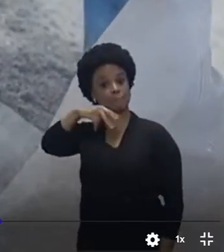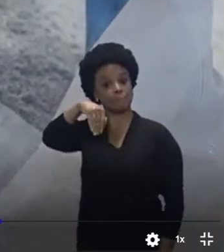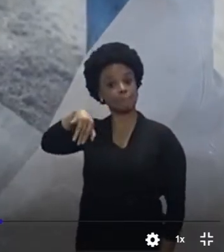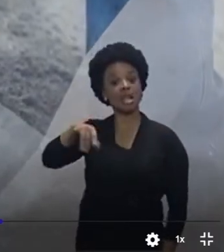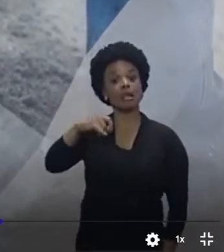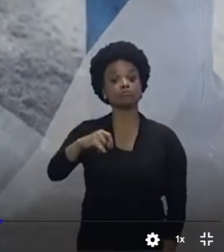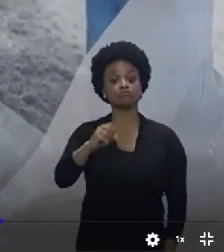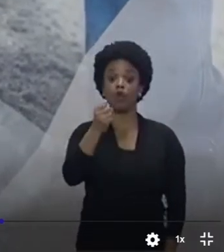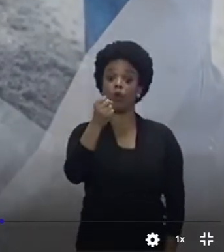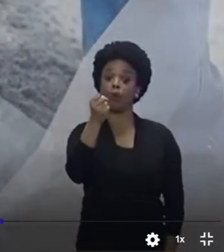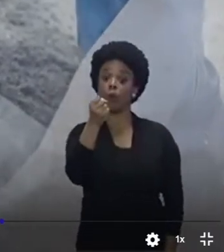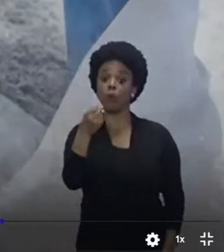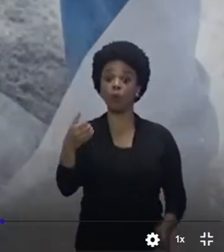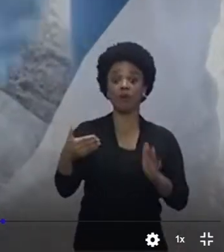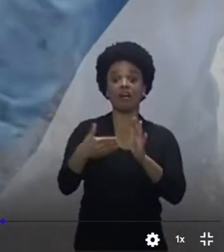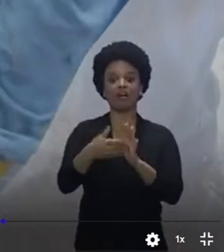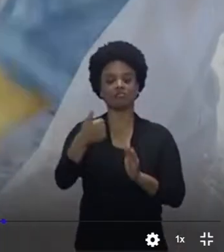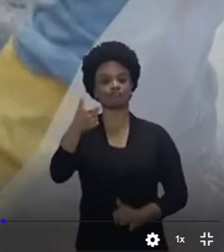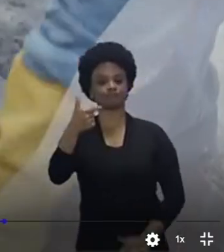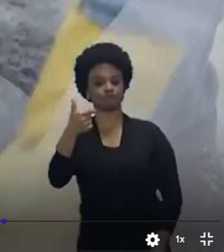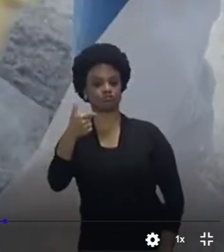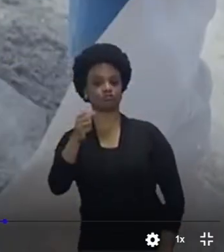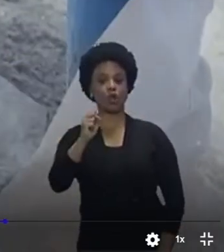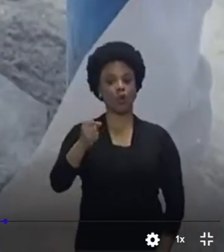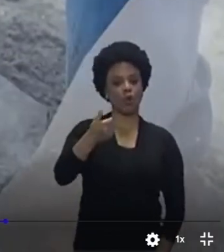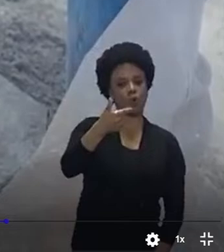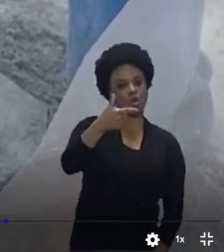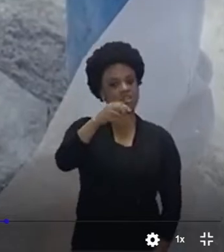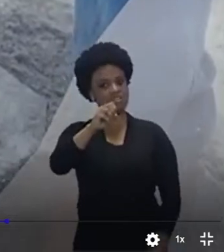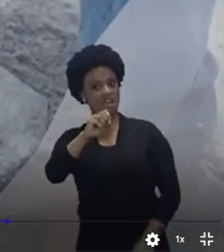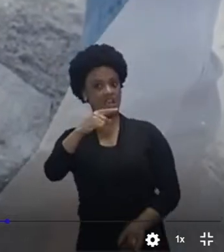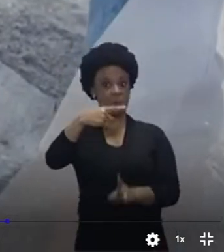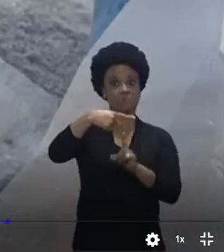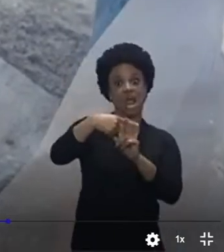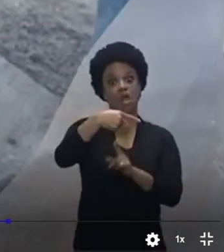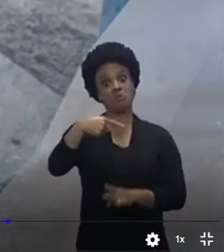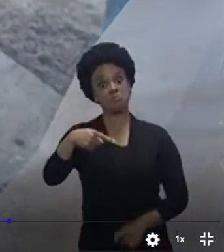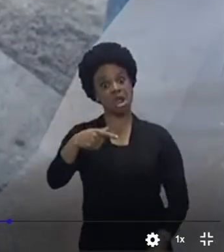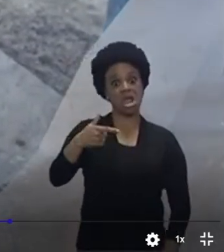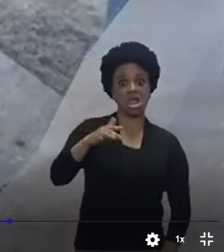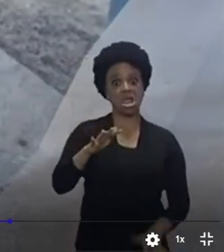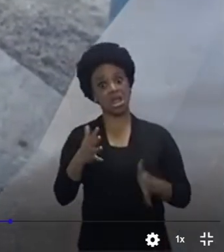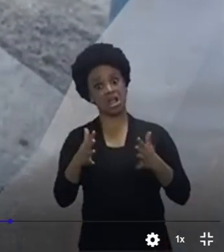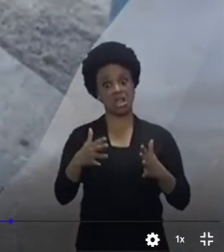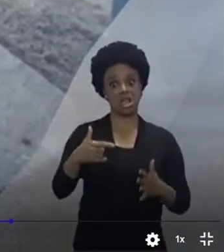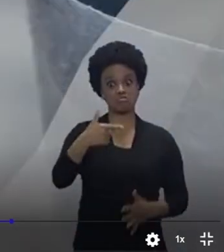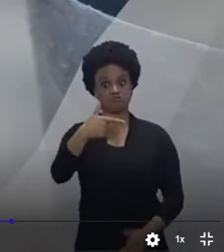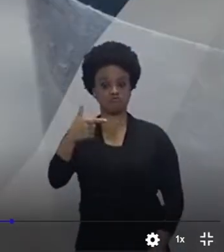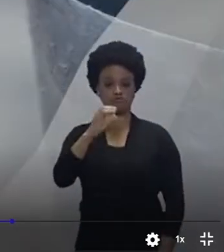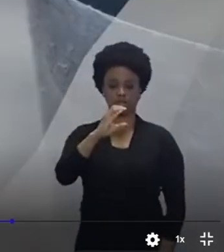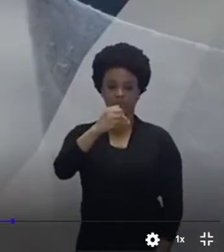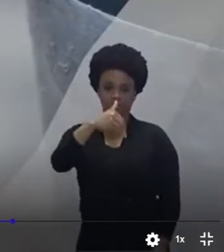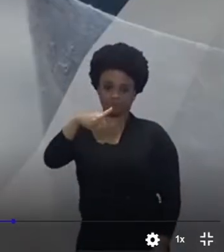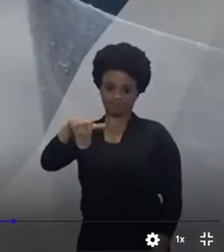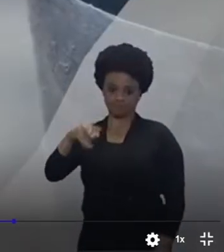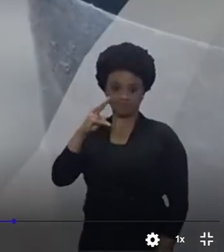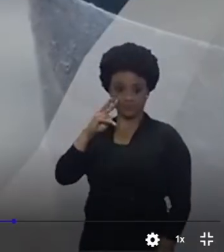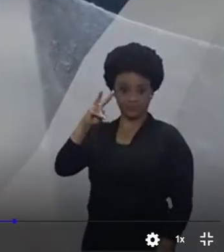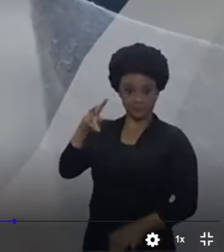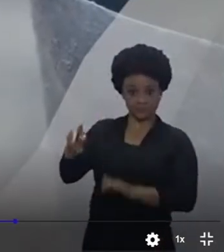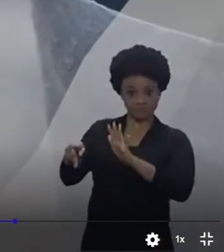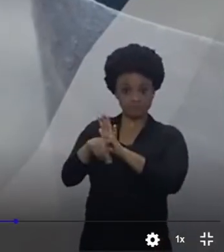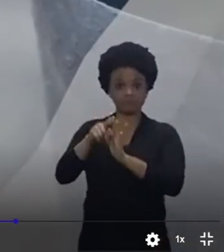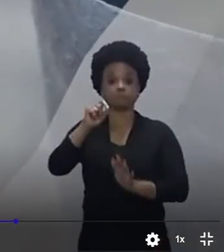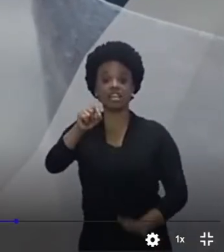máximo 12, ou slump de 10 mais ou menos 2, como vimos anteriormente. O valor aqui está